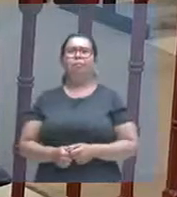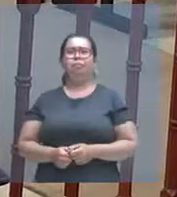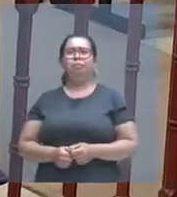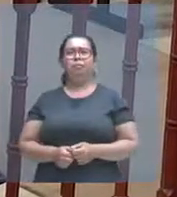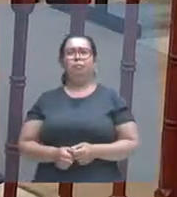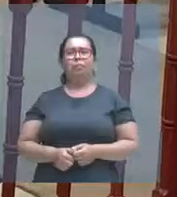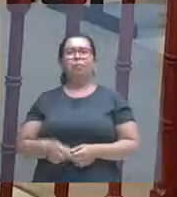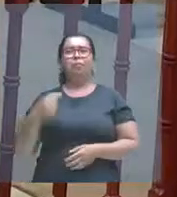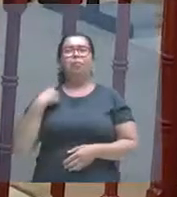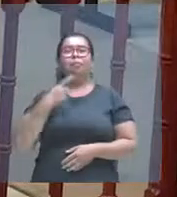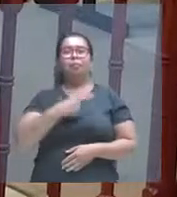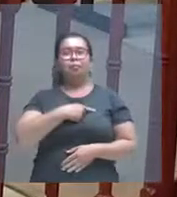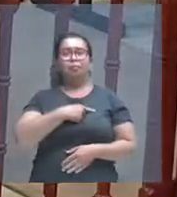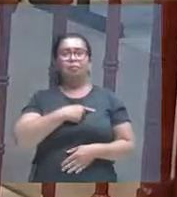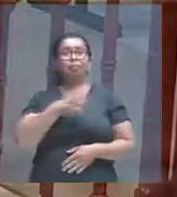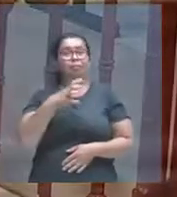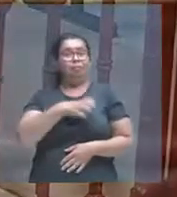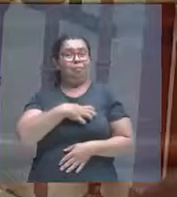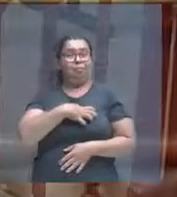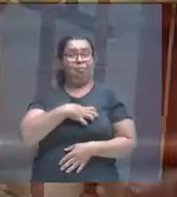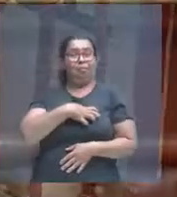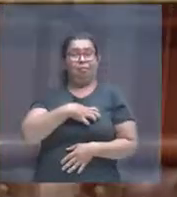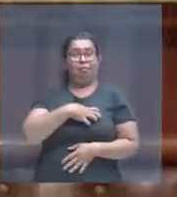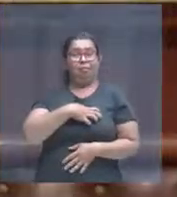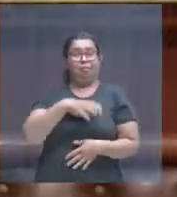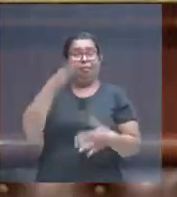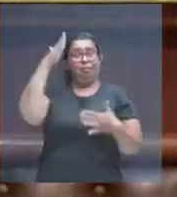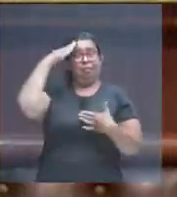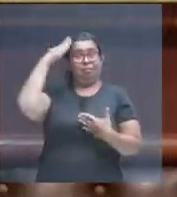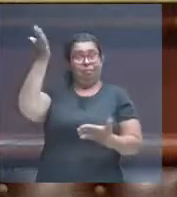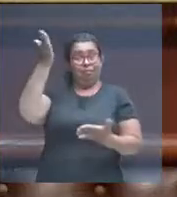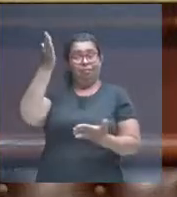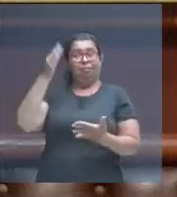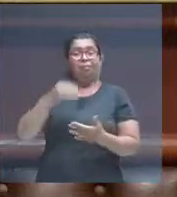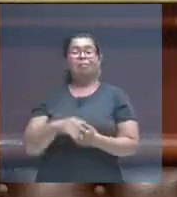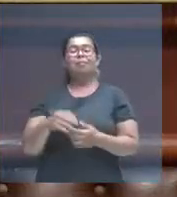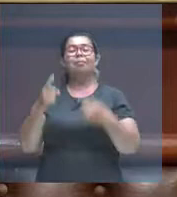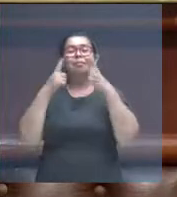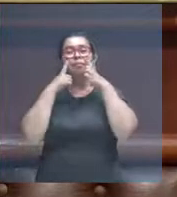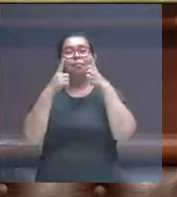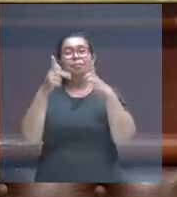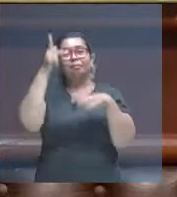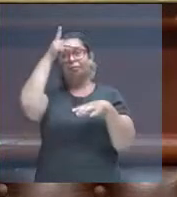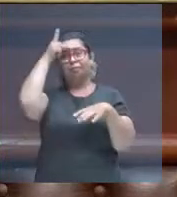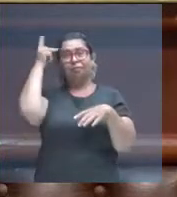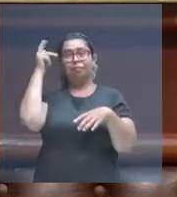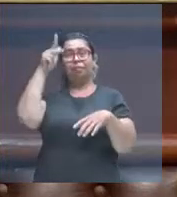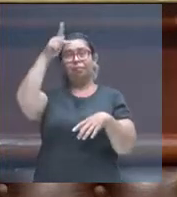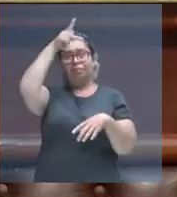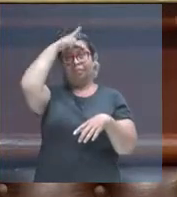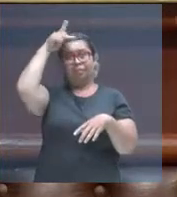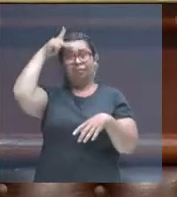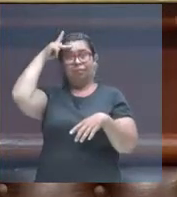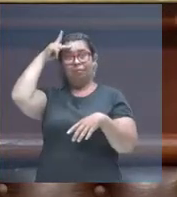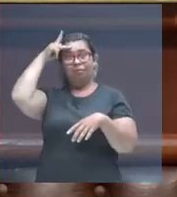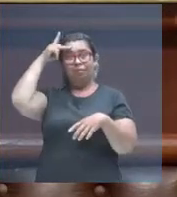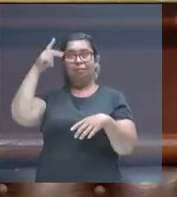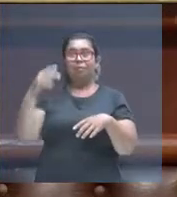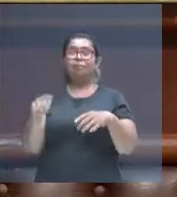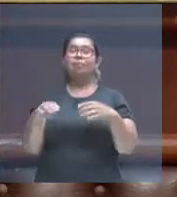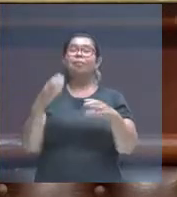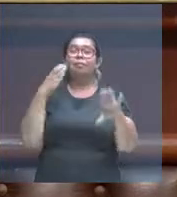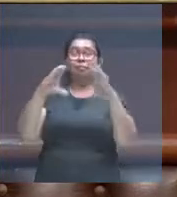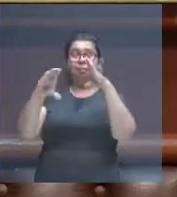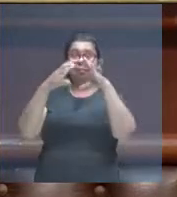gente se sente gratificado. Vejo pessoas da prefeitura que tocam nas igrejas, tocam em